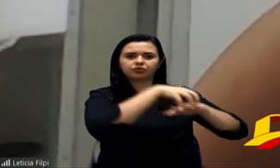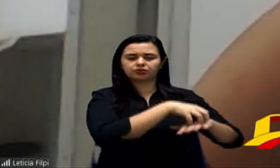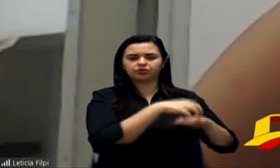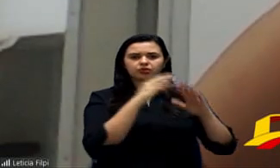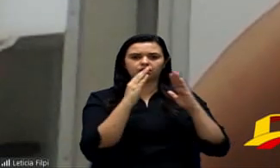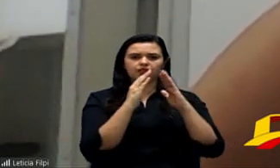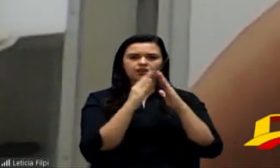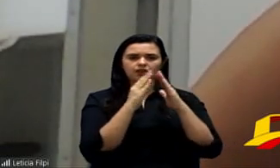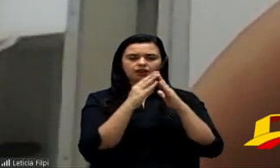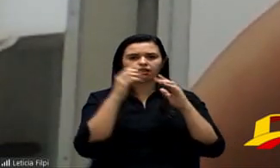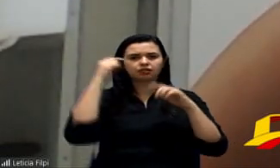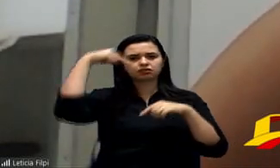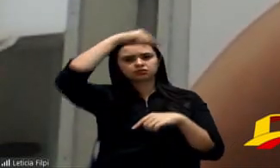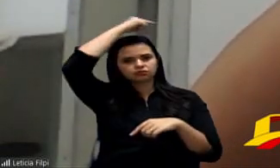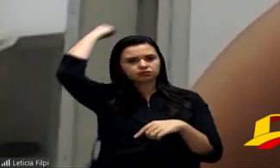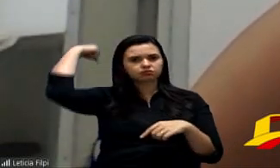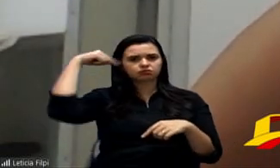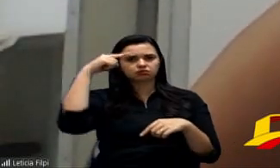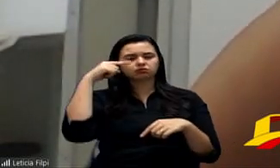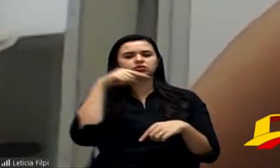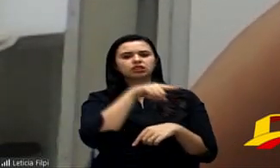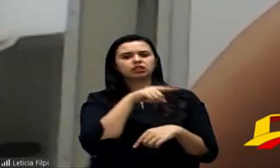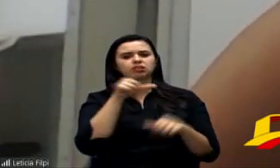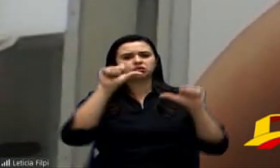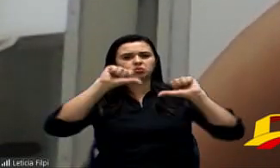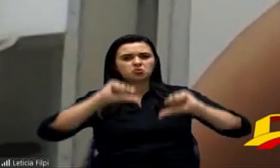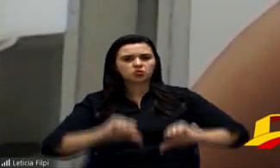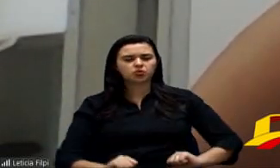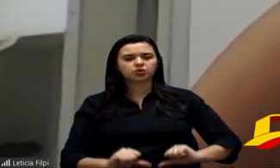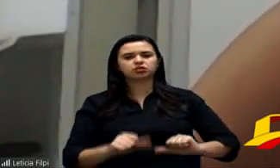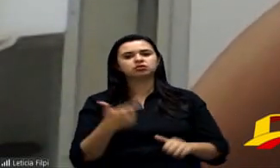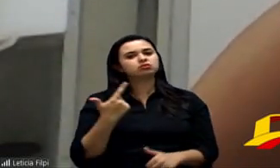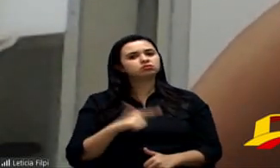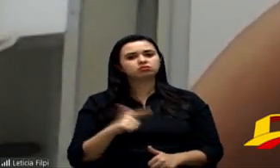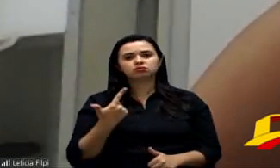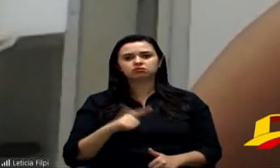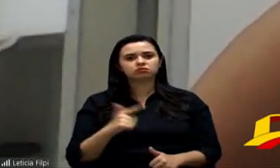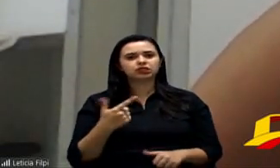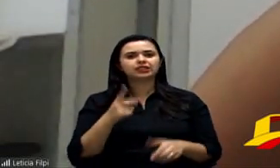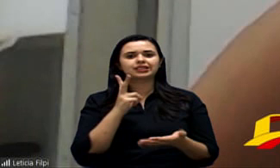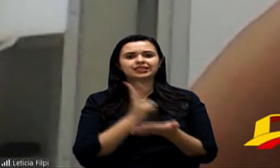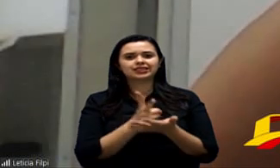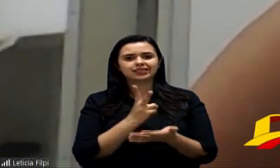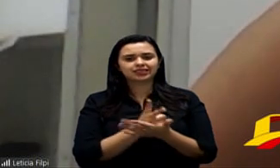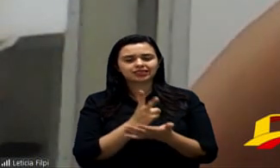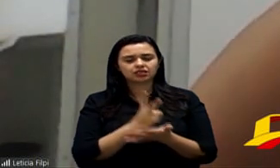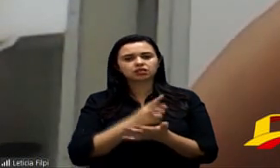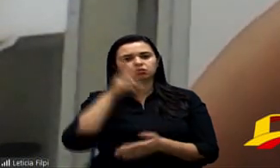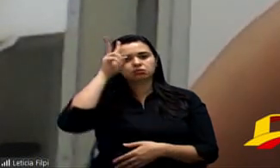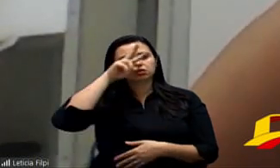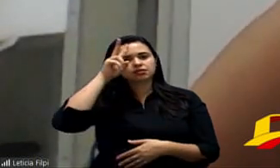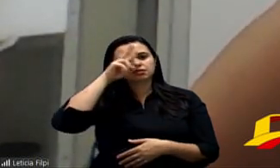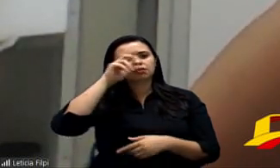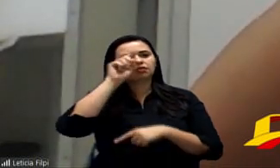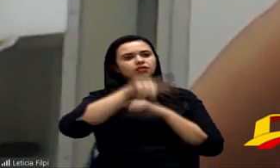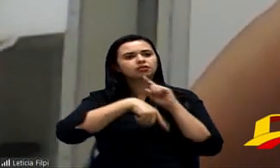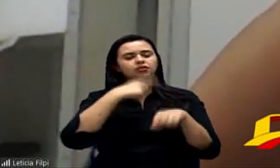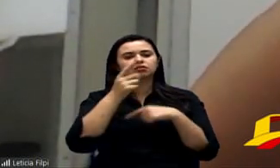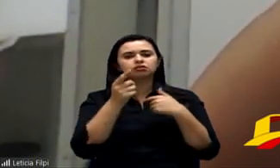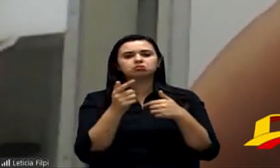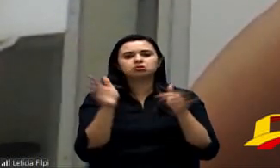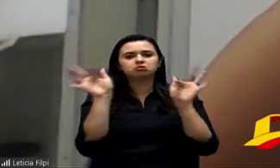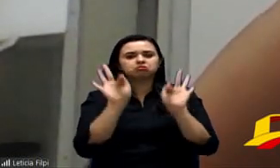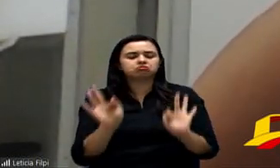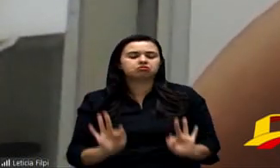que tenha sido mal-sucedido. Sempre são histórias com finais felizes, ao contrário de animais que permanecem